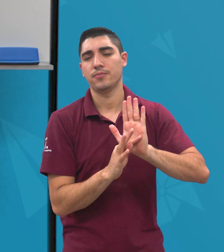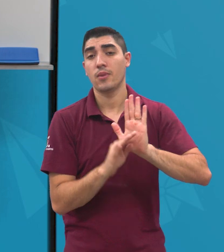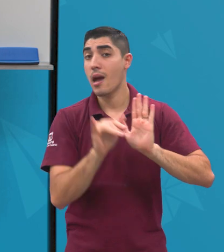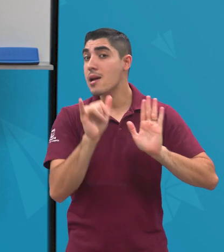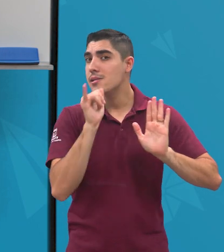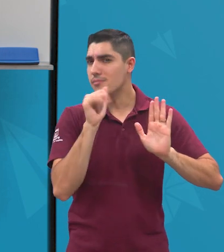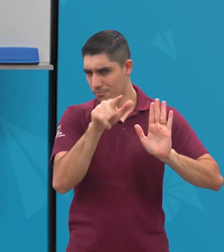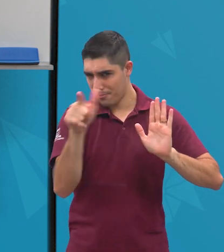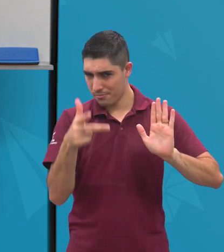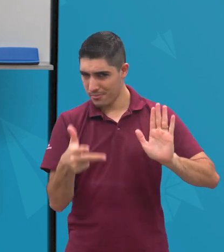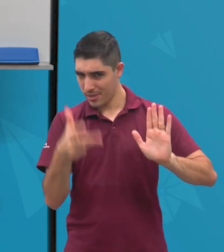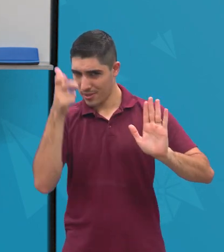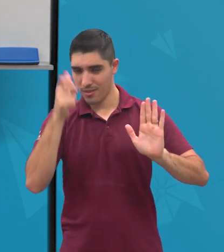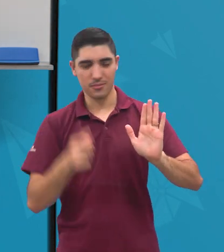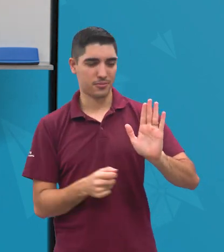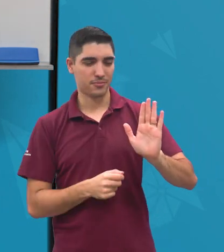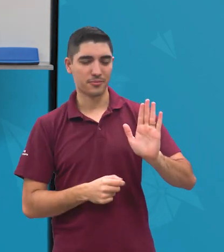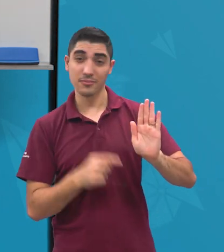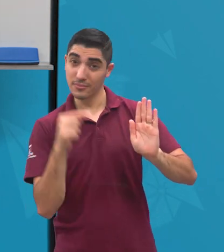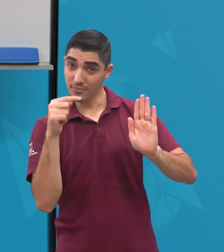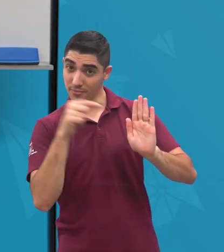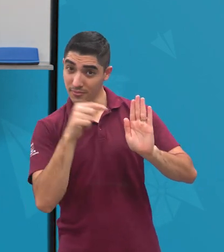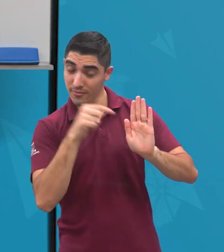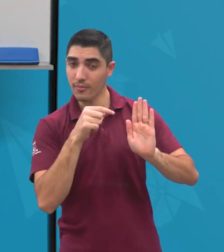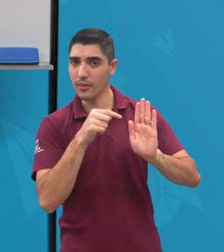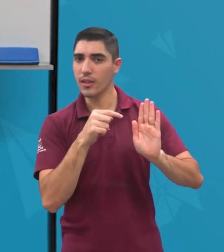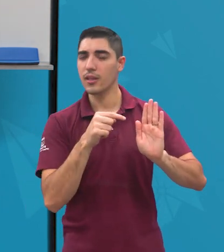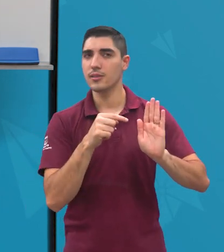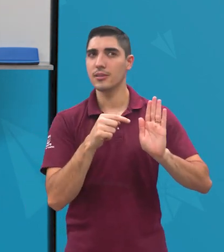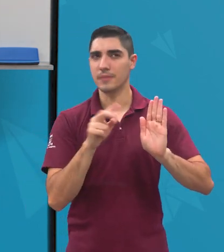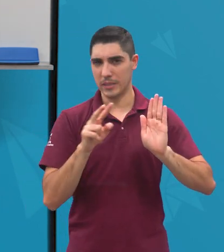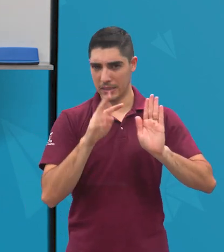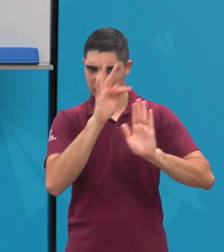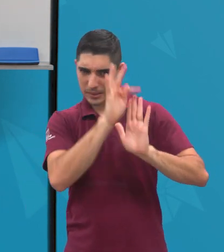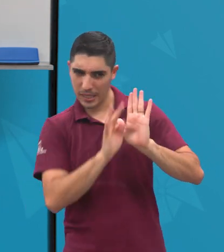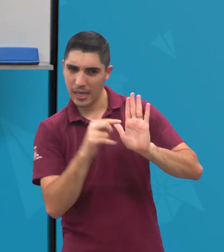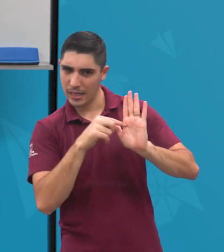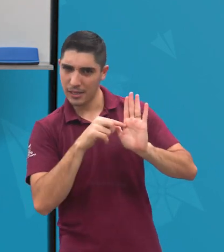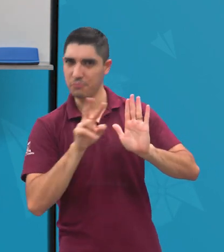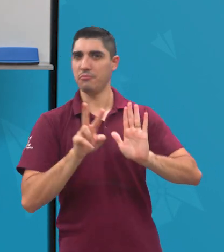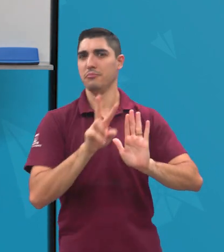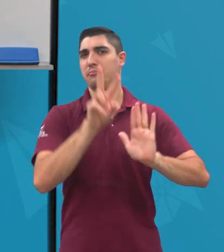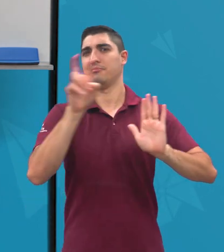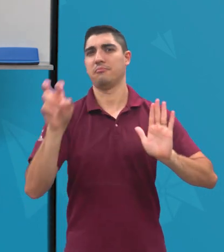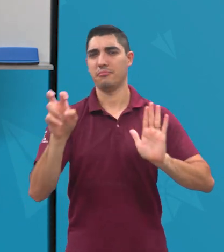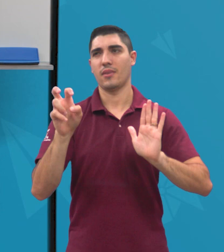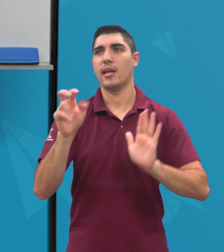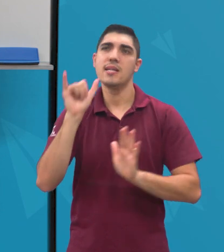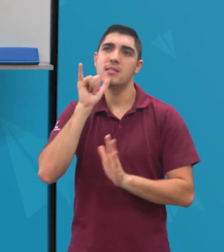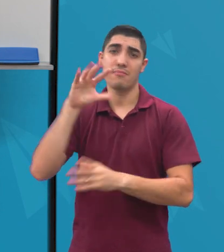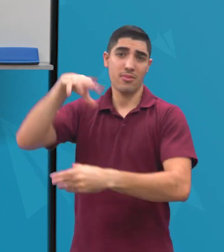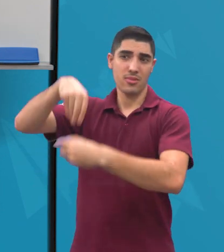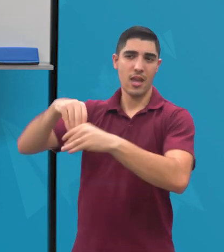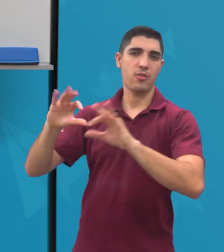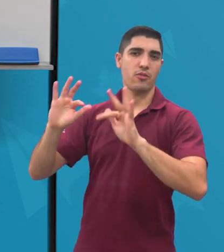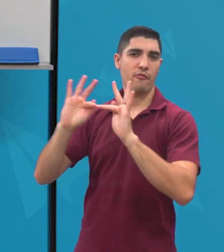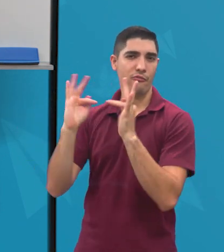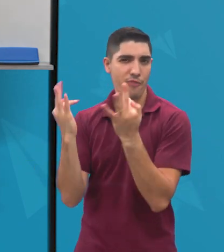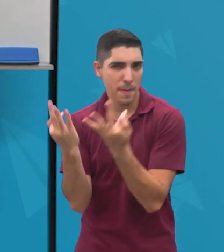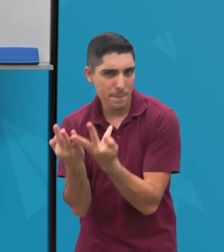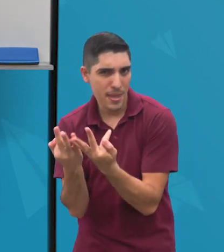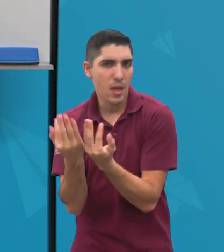percebido que é um texto que gira em torno de questões relacionadas à família,